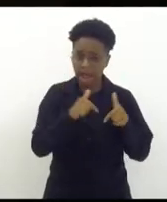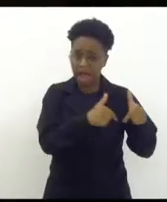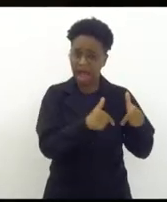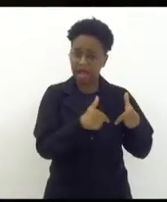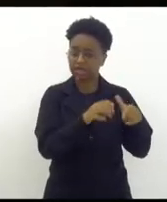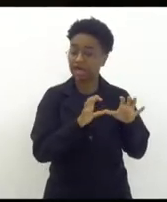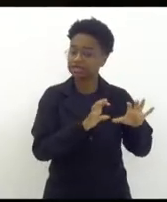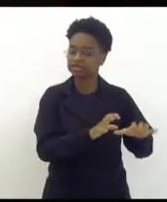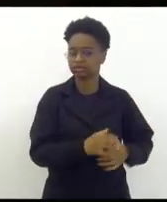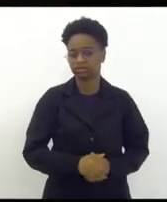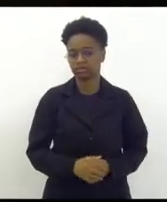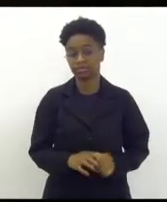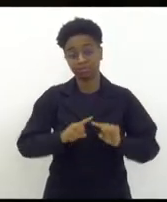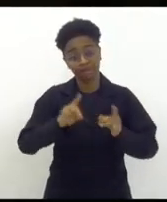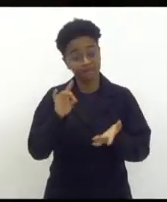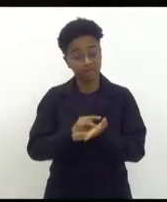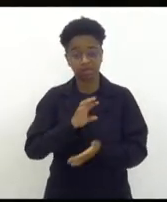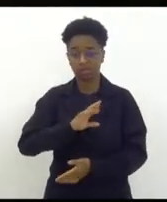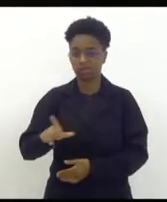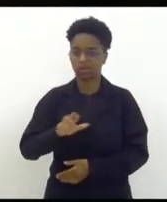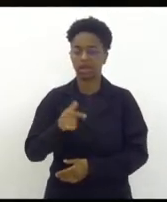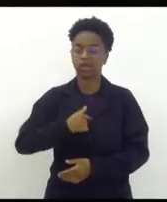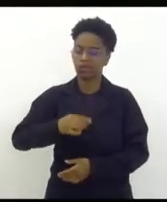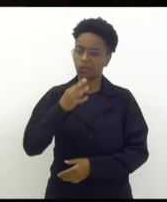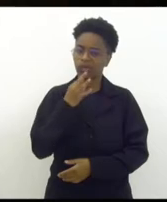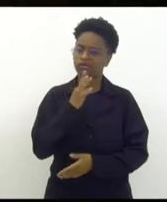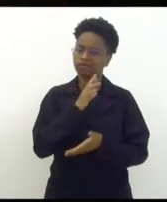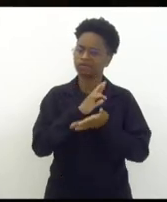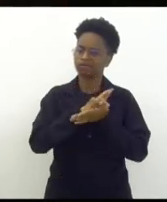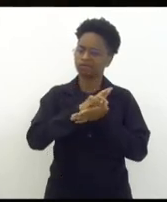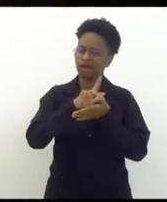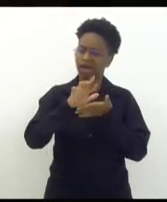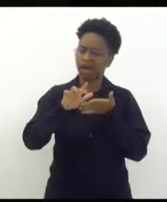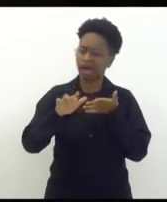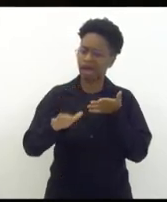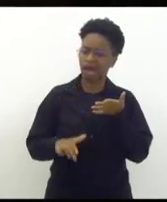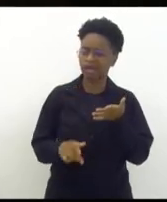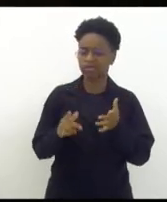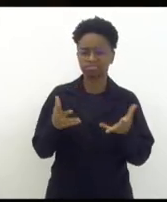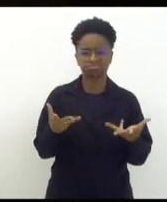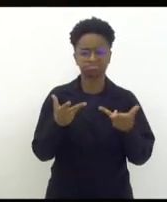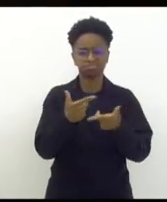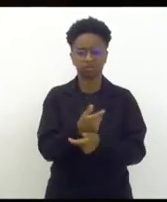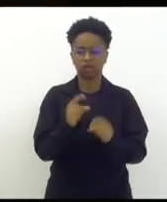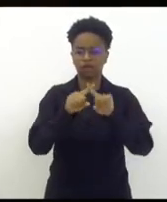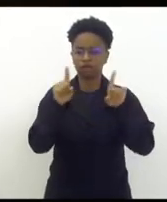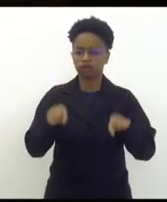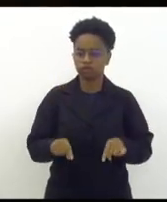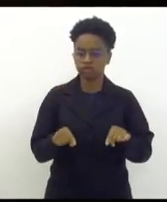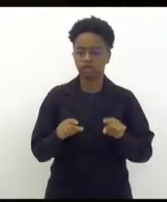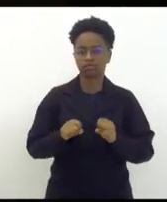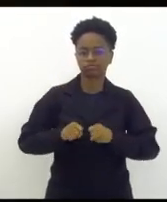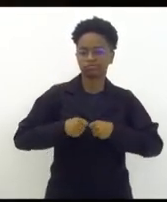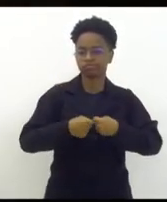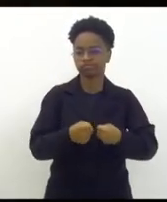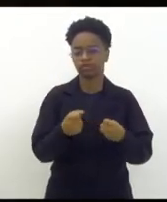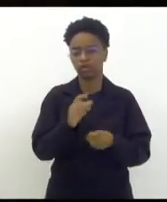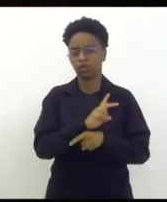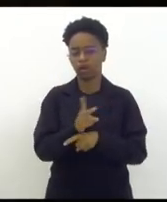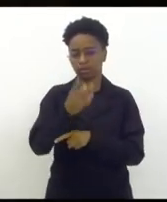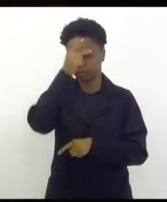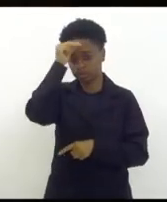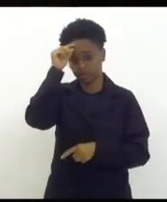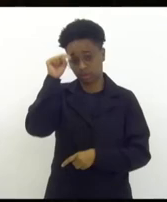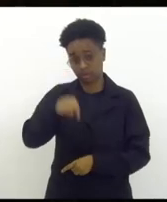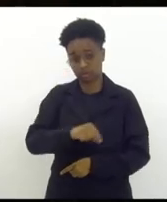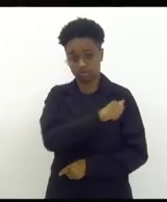turculências quando na verdade eu conheço dezenas e dezenas e dezenas de excelente servido res derrotados guardas municipais da cidade do